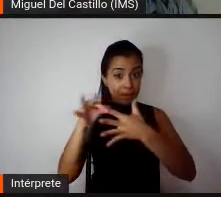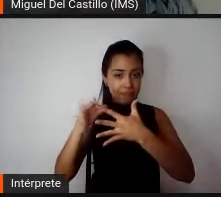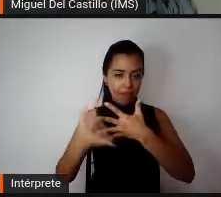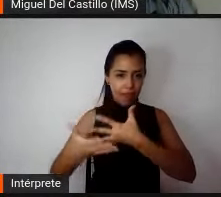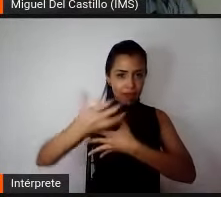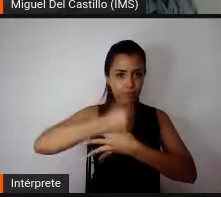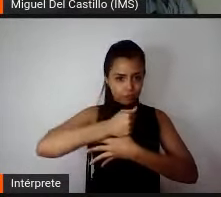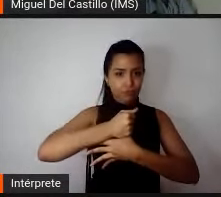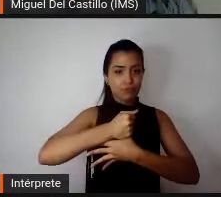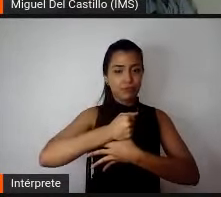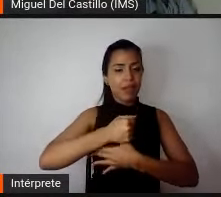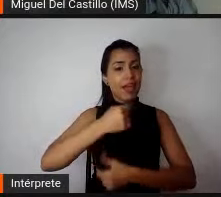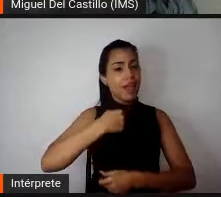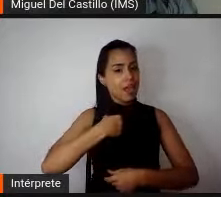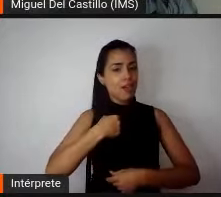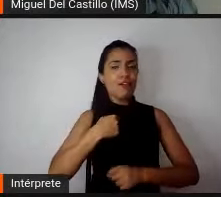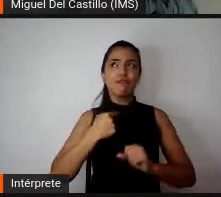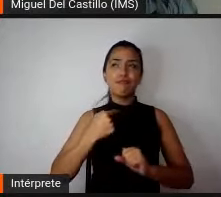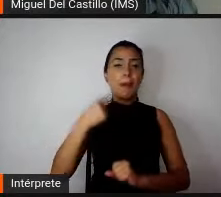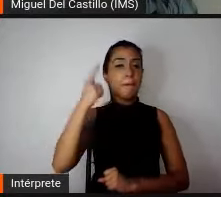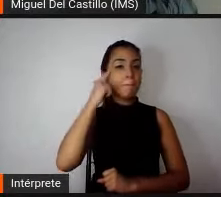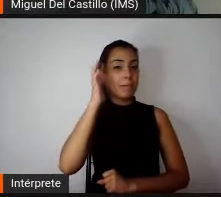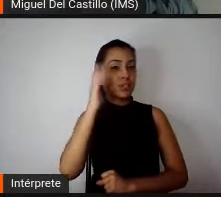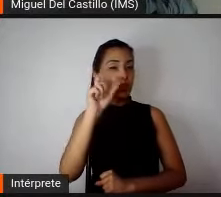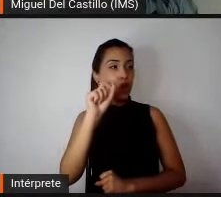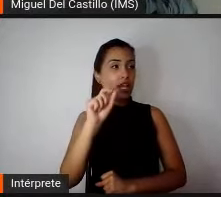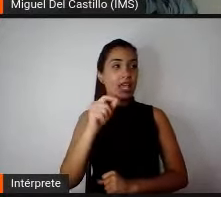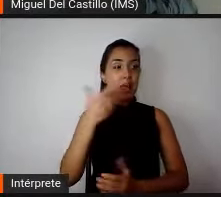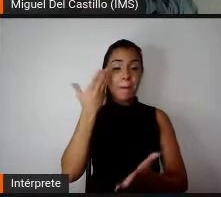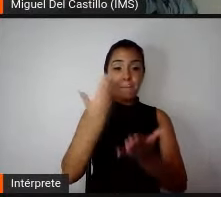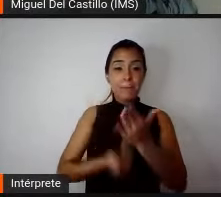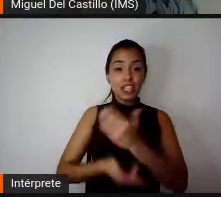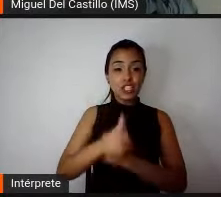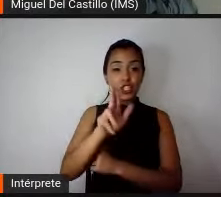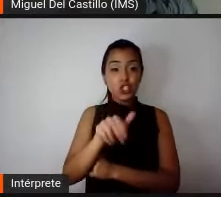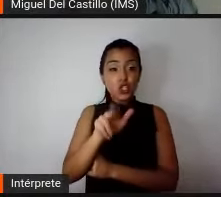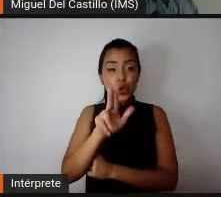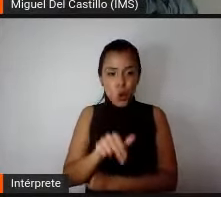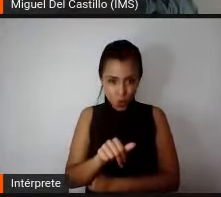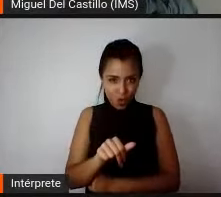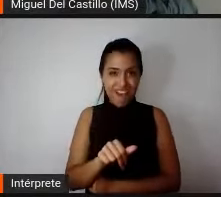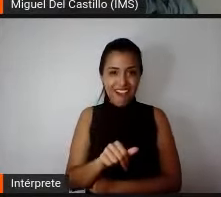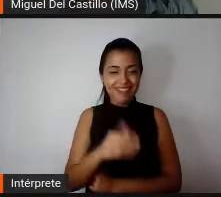nunca você perde. Essa energia parece que